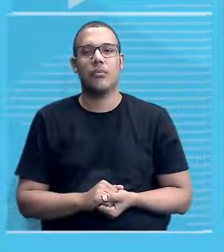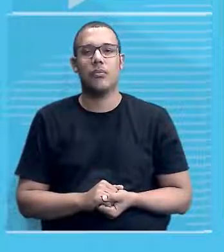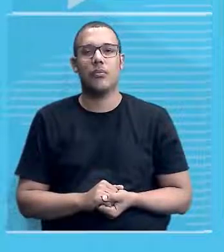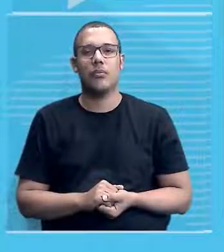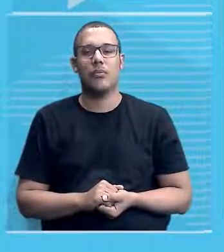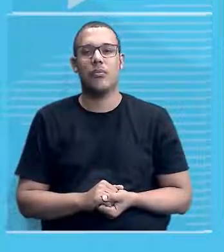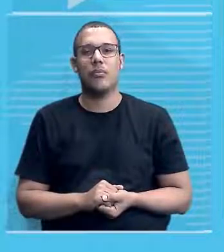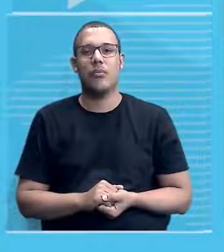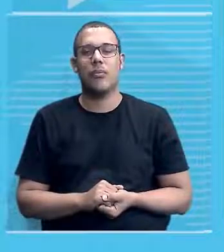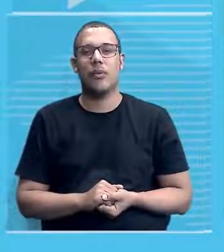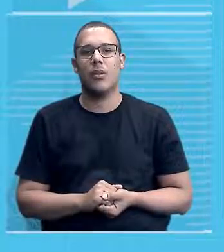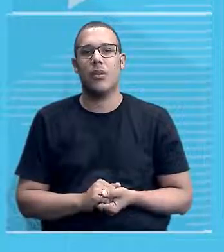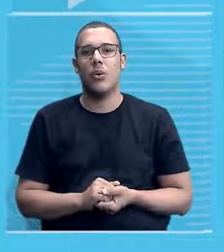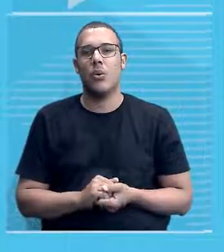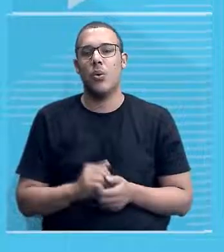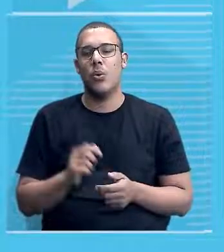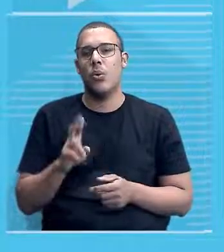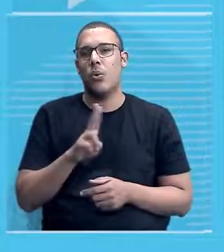Cláudio